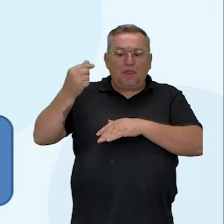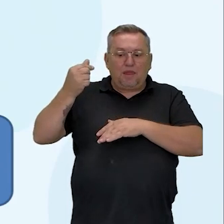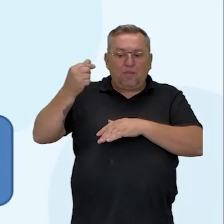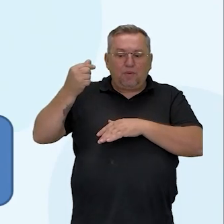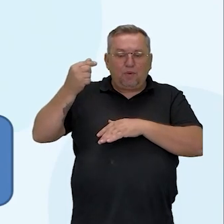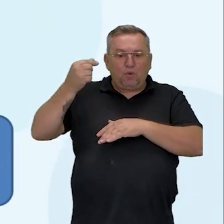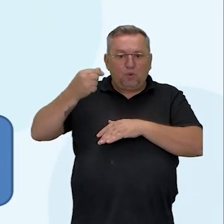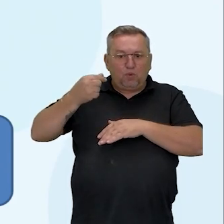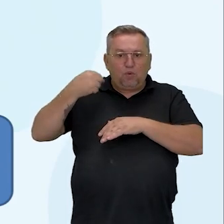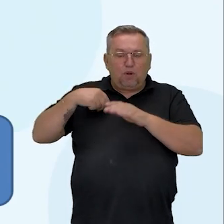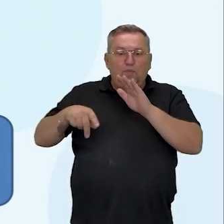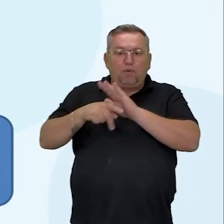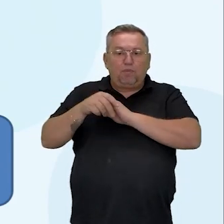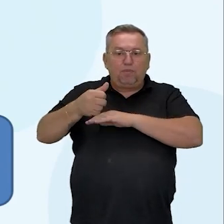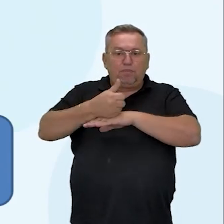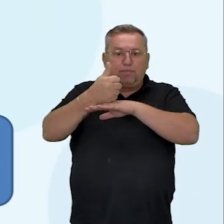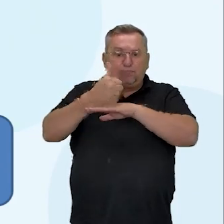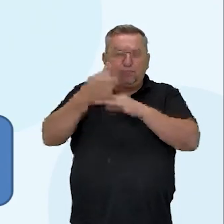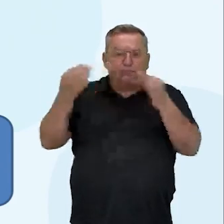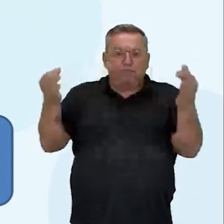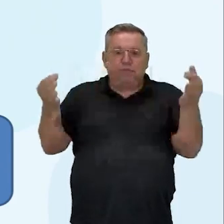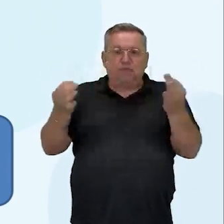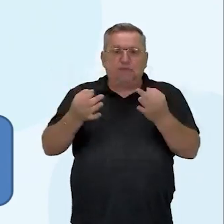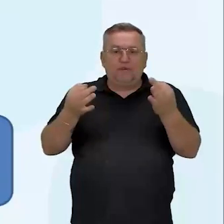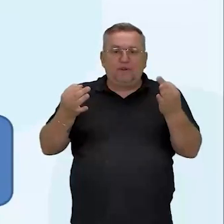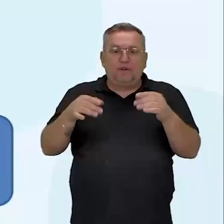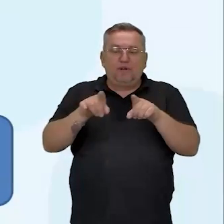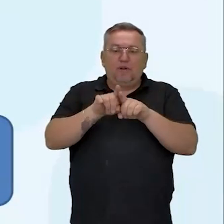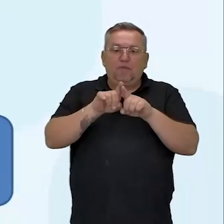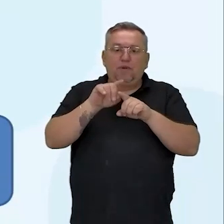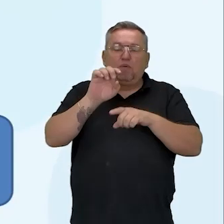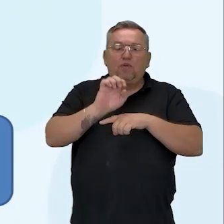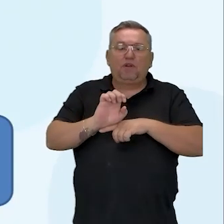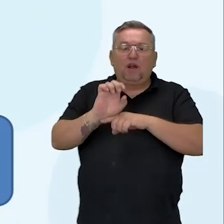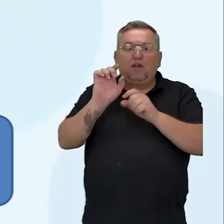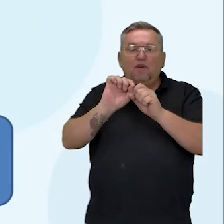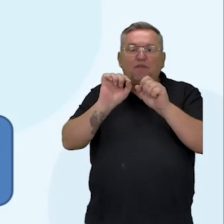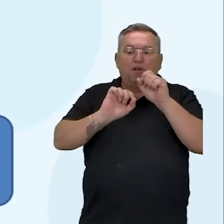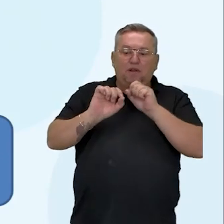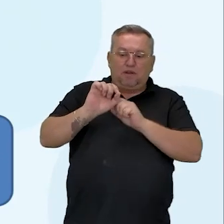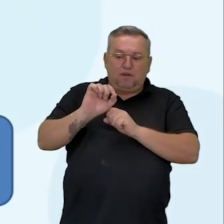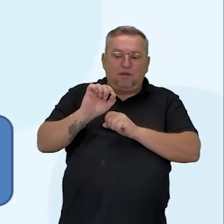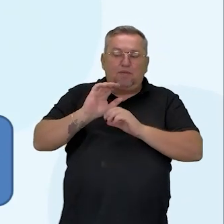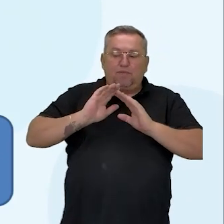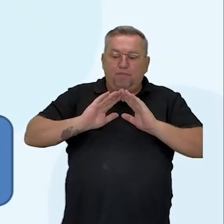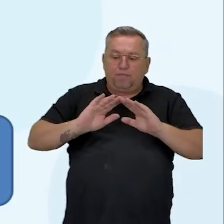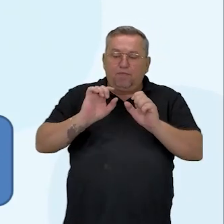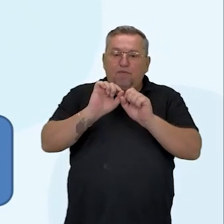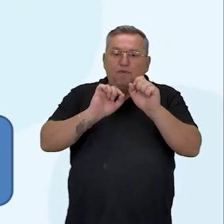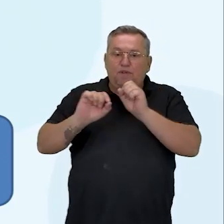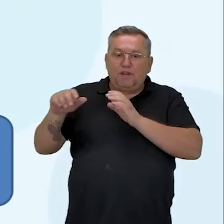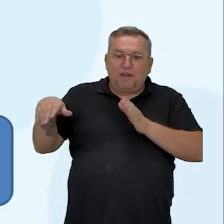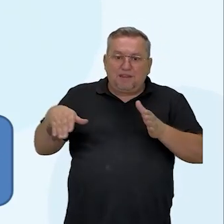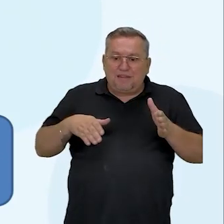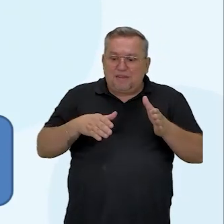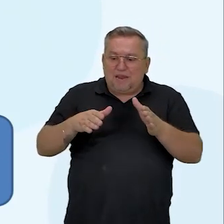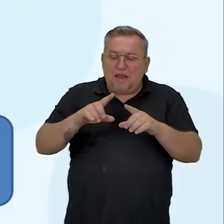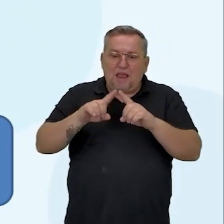uma profissionalização de alto nível. O Estado também vai fazer o financiamento, vai fazer estradas, vai